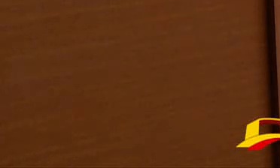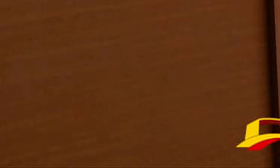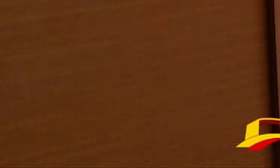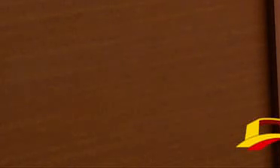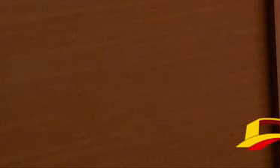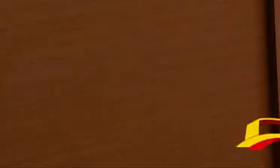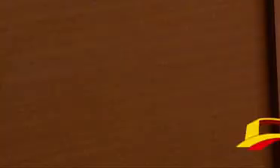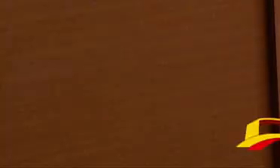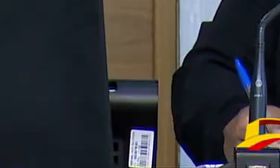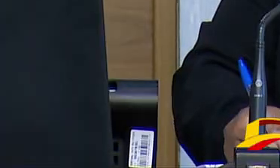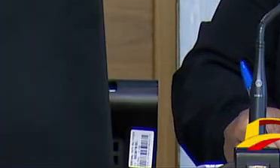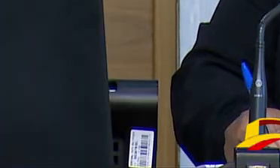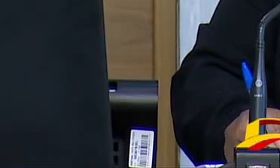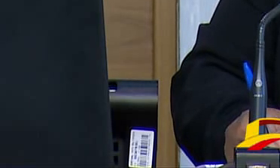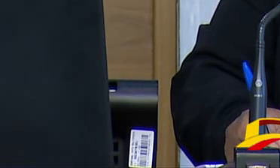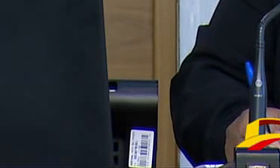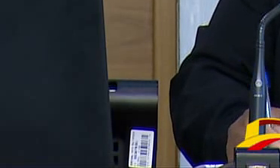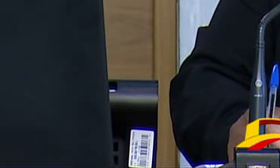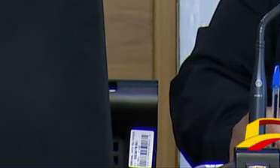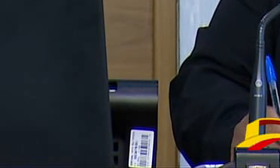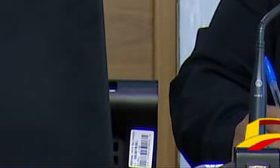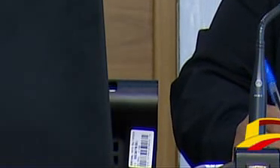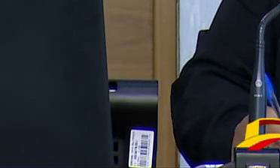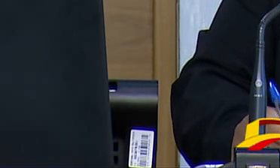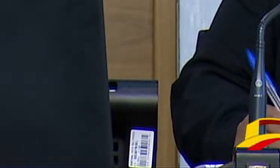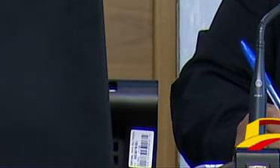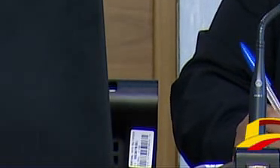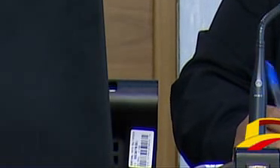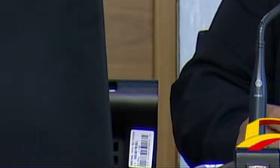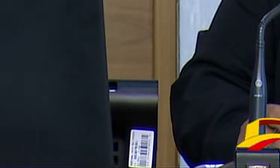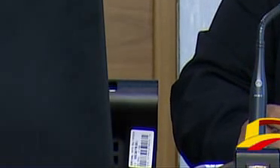Sobre a o Fórum Velho lá,